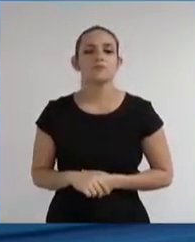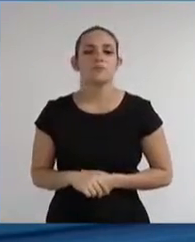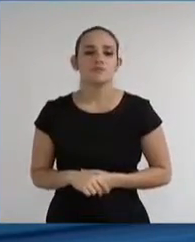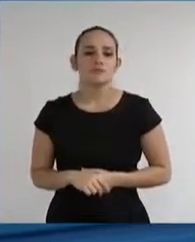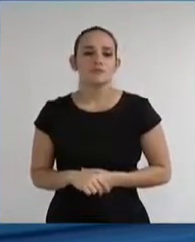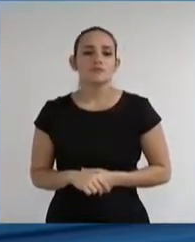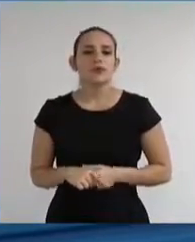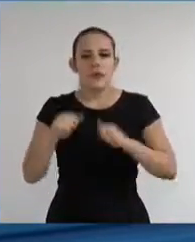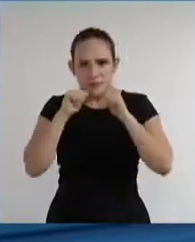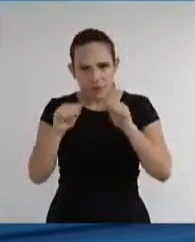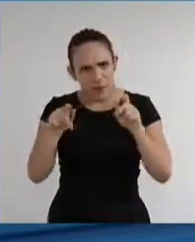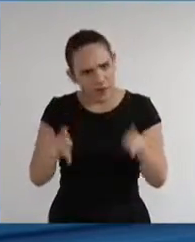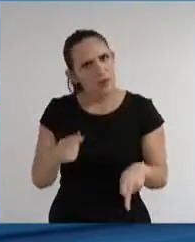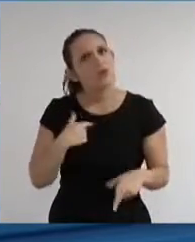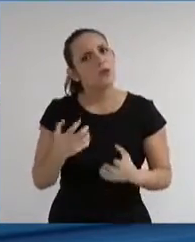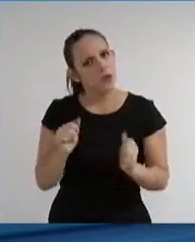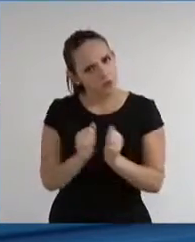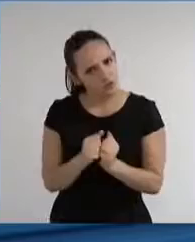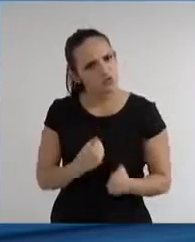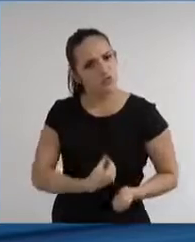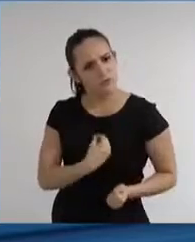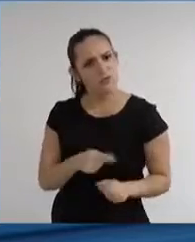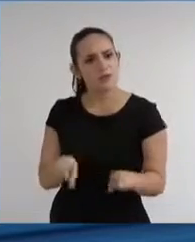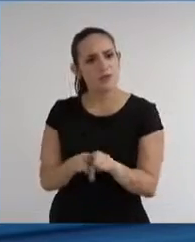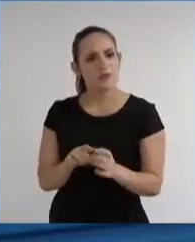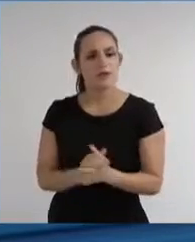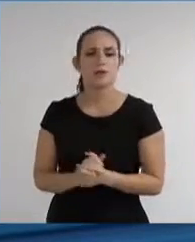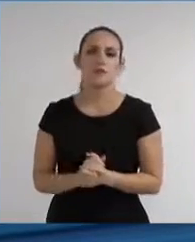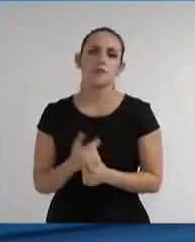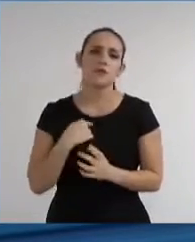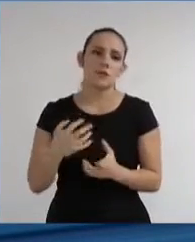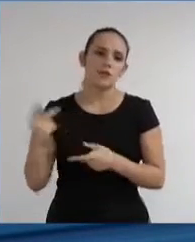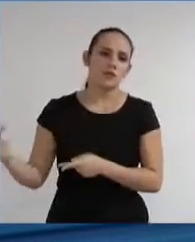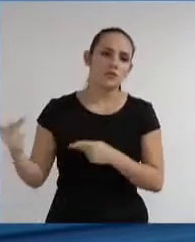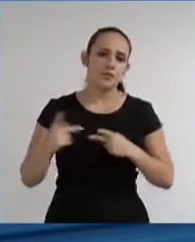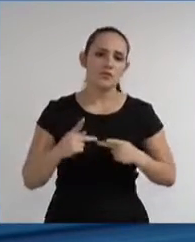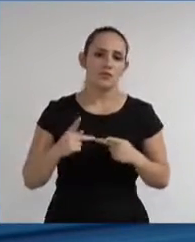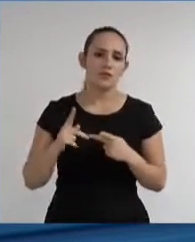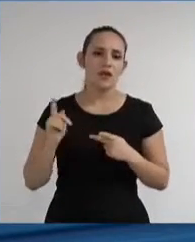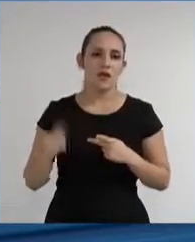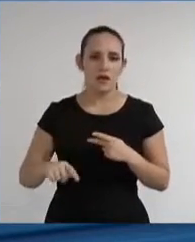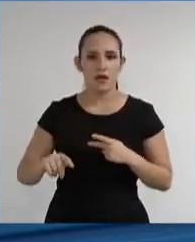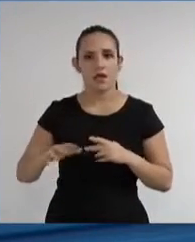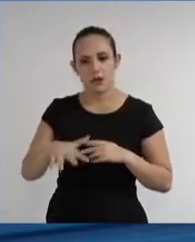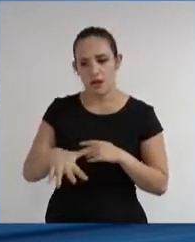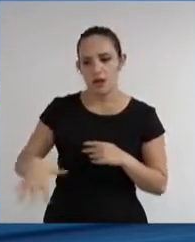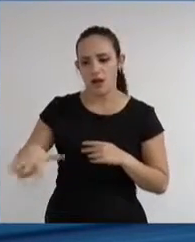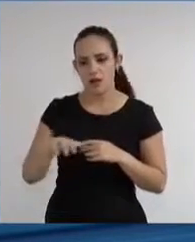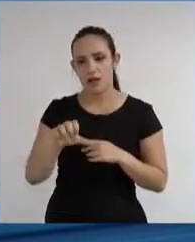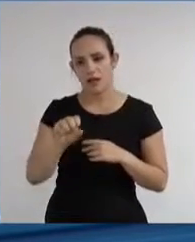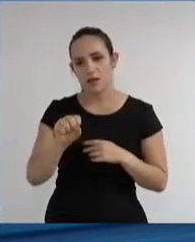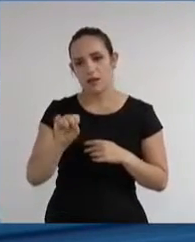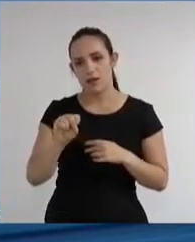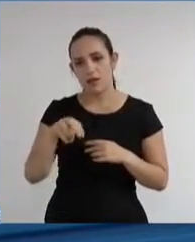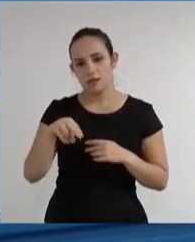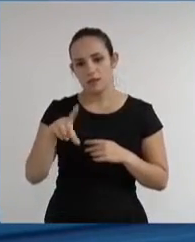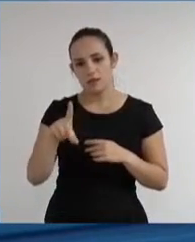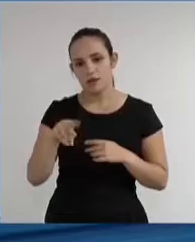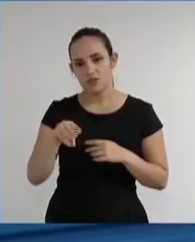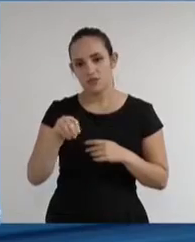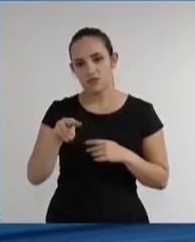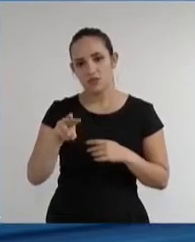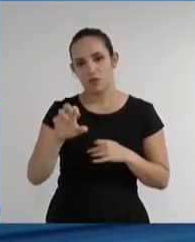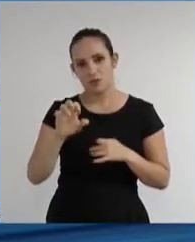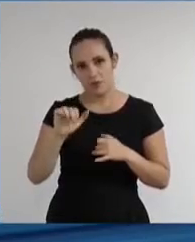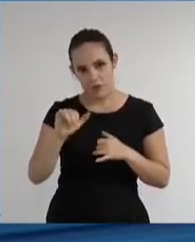inclusive a audiência pública, gostaria, inclusive, de participar, né, e convidar, inclusive, o setor do Sindimóveis, que também está muito